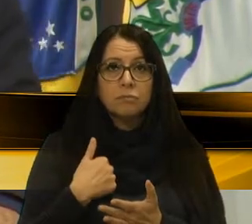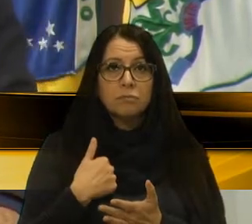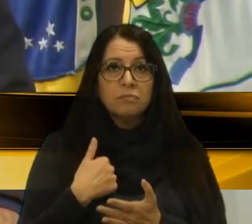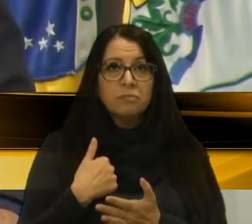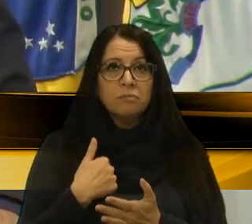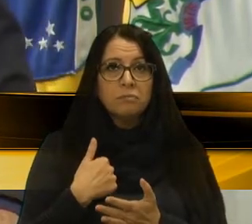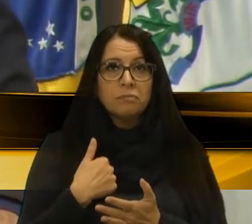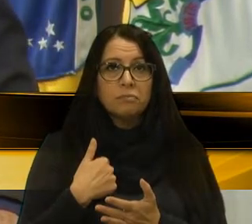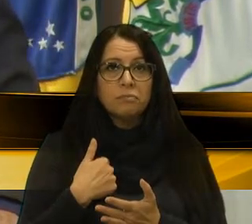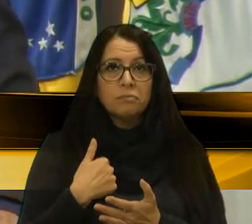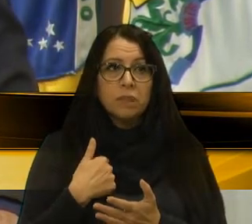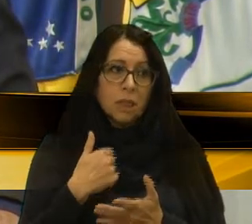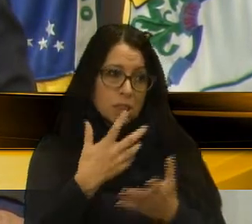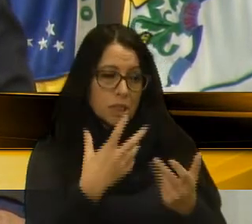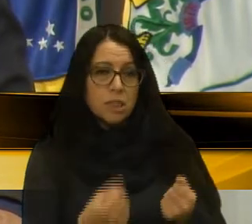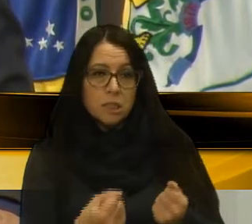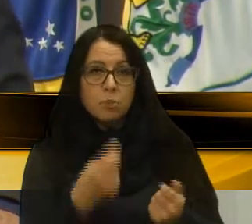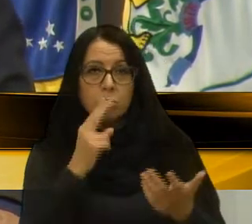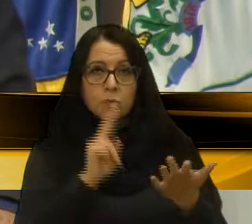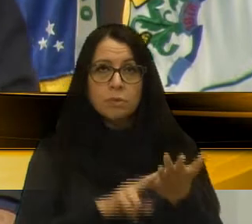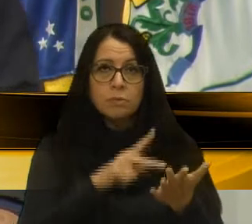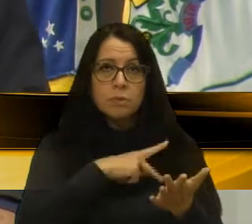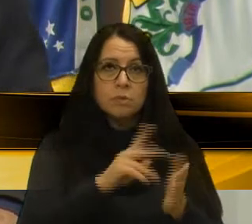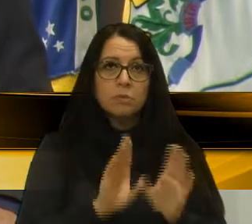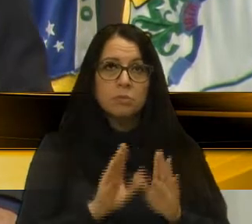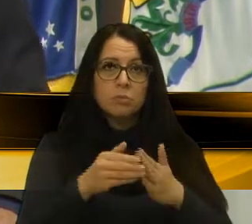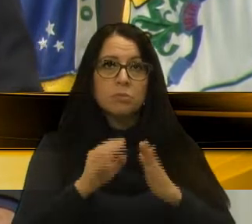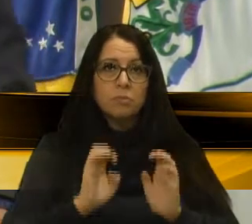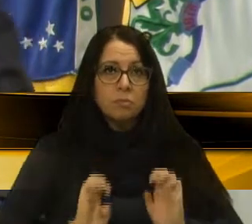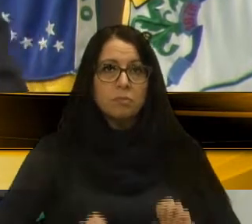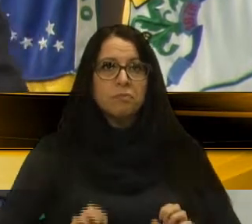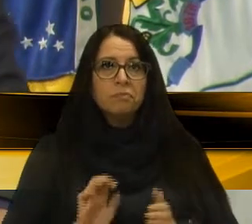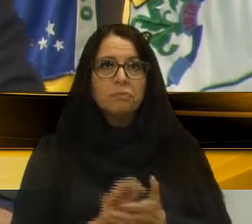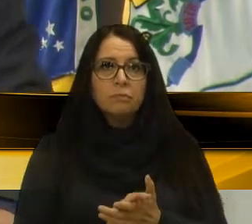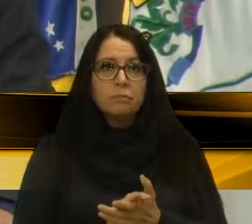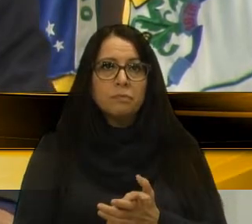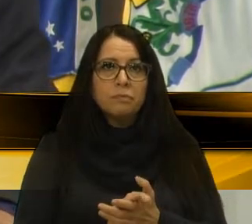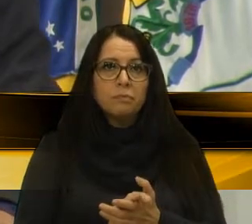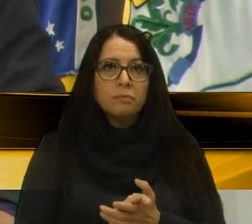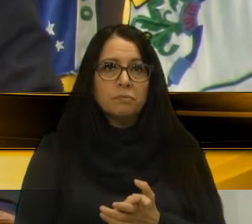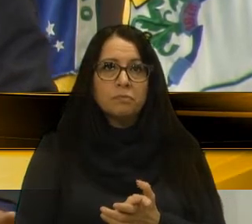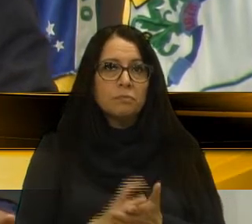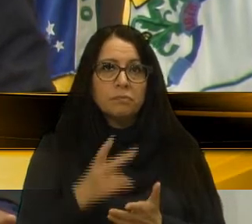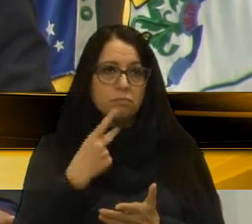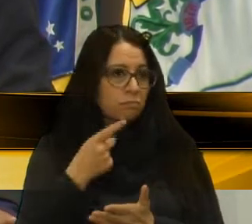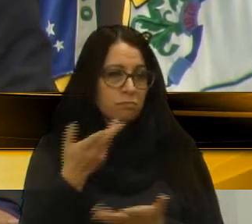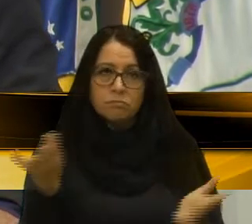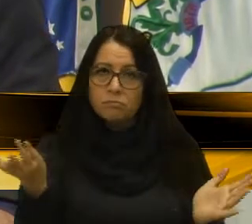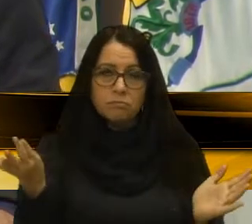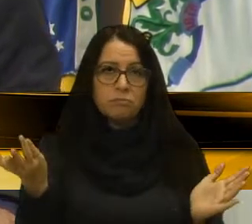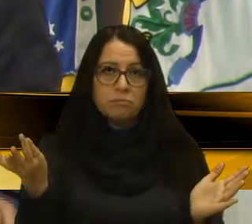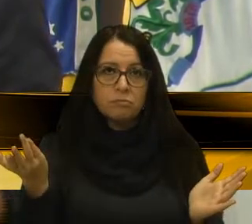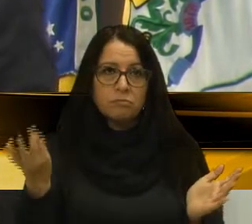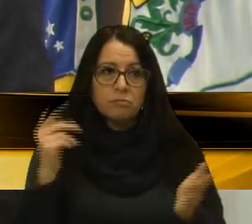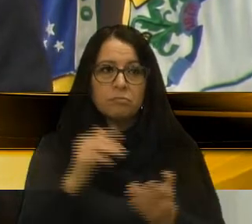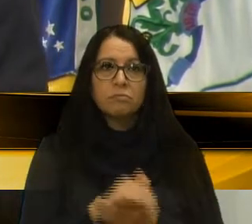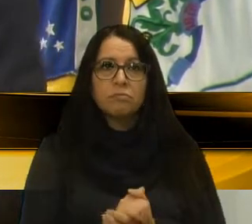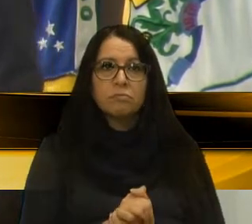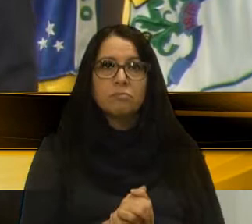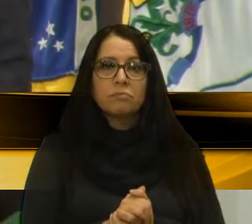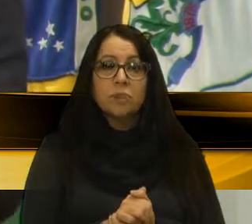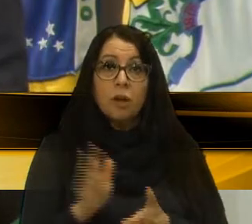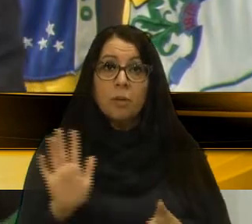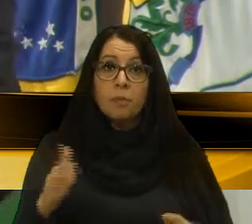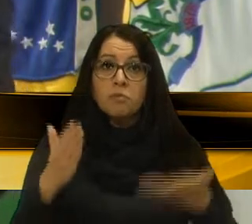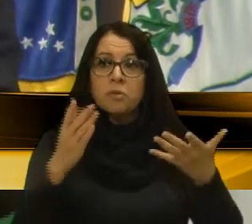com a anuência dos pares, assumi a presidência da Comissão de Ética. Então, de bastidor, o que eu tenho a dizer é isso. Agora, a